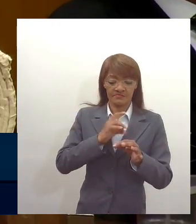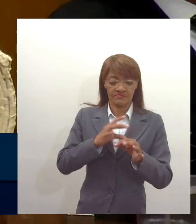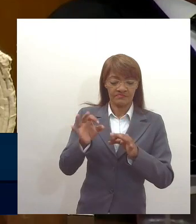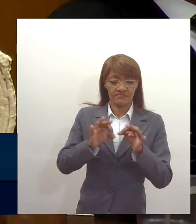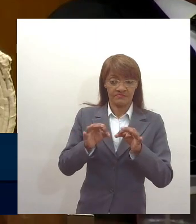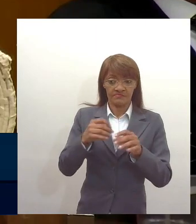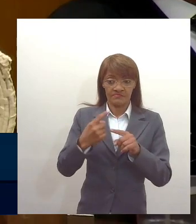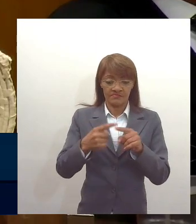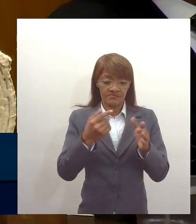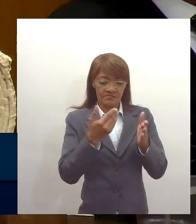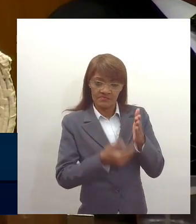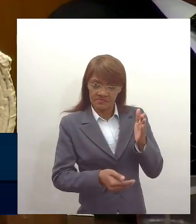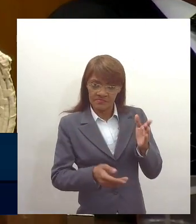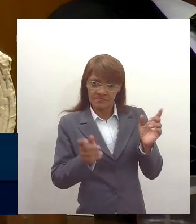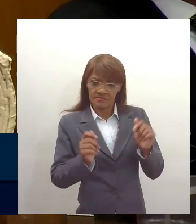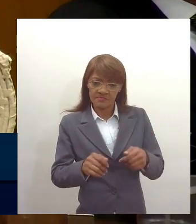Então,